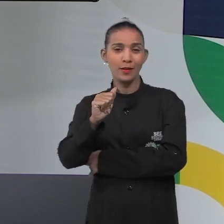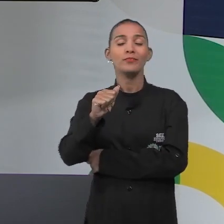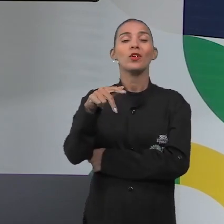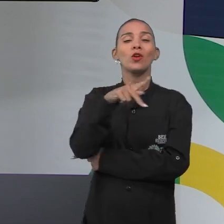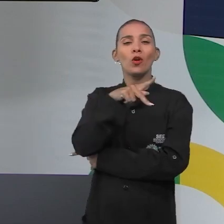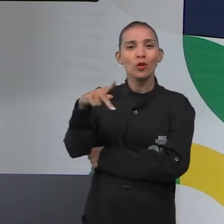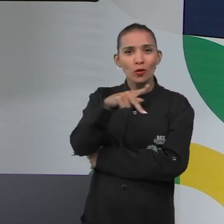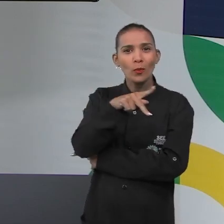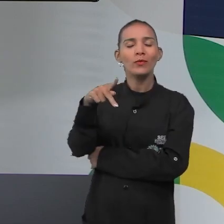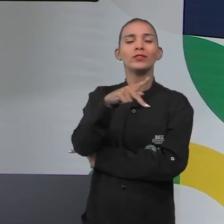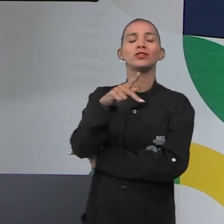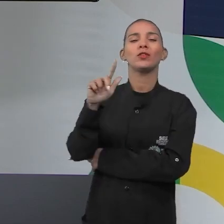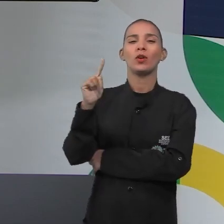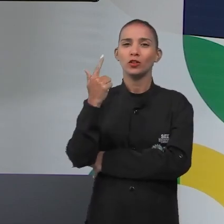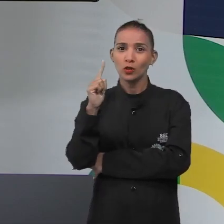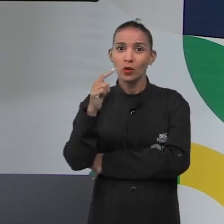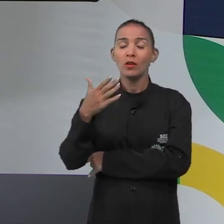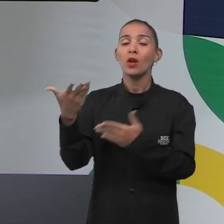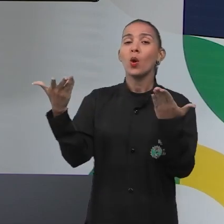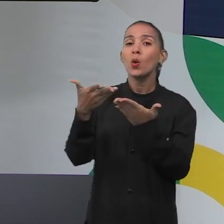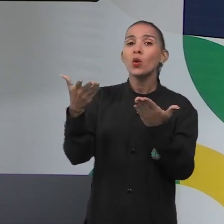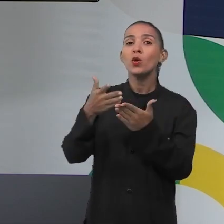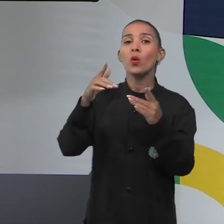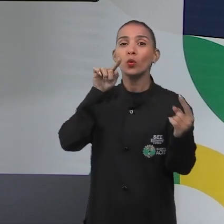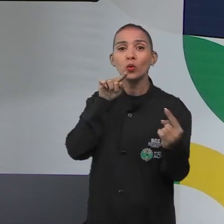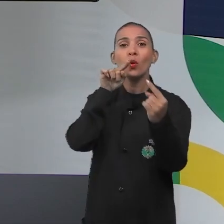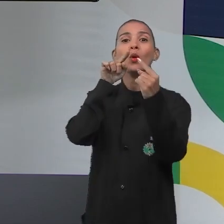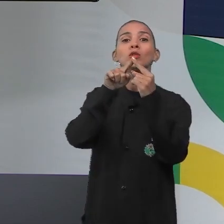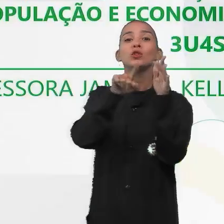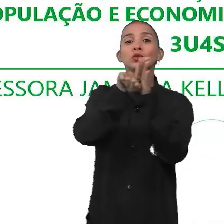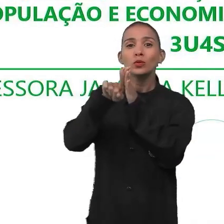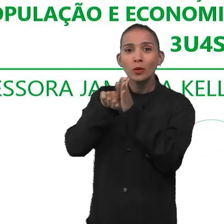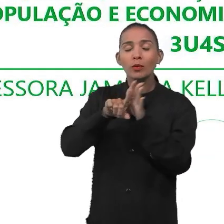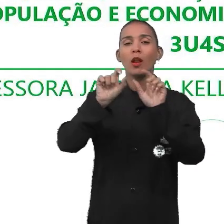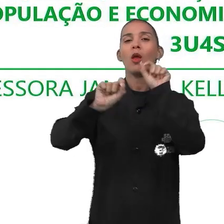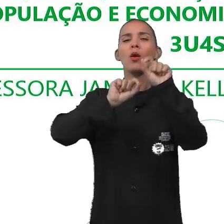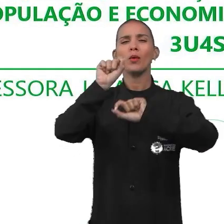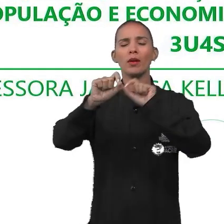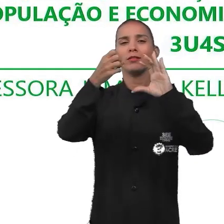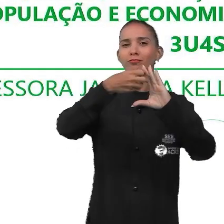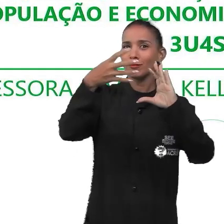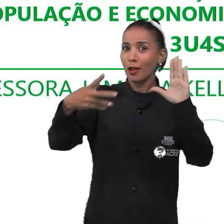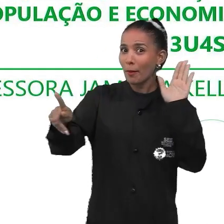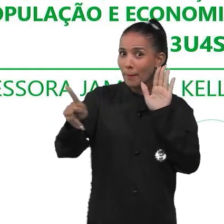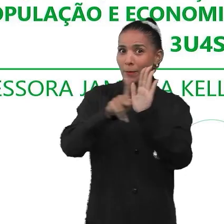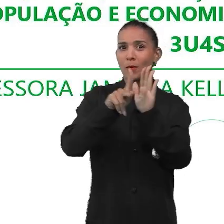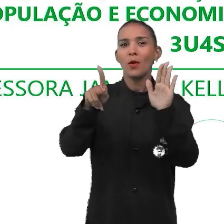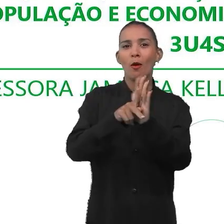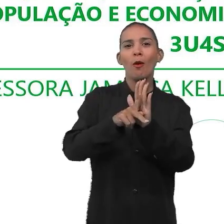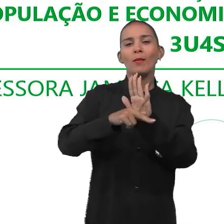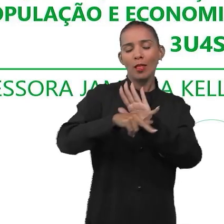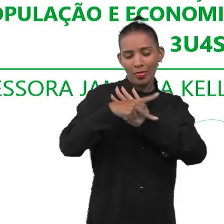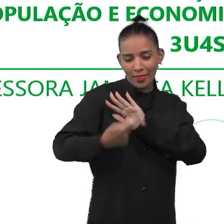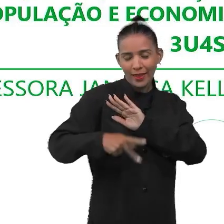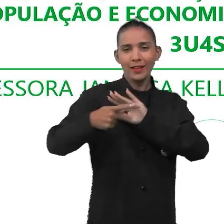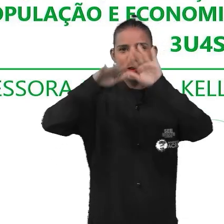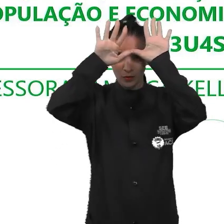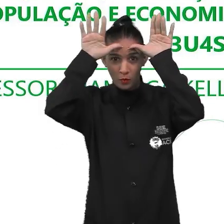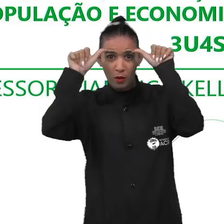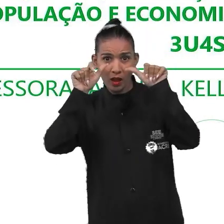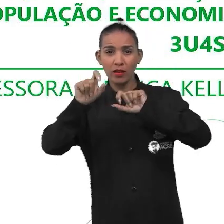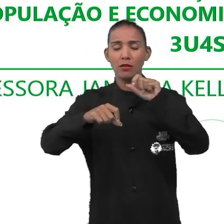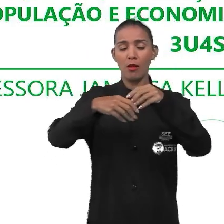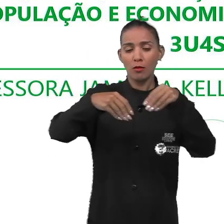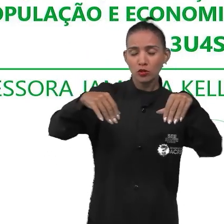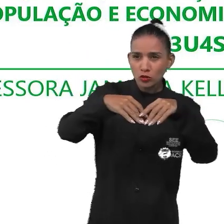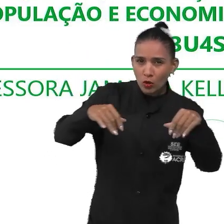e hoje o nosso objeto de conhecimento é aspectos naturais do estado do Acre, relevo, solo, clima,